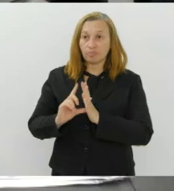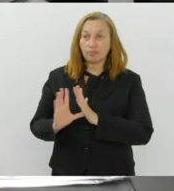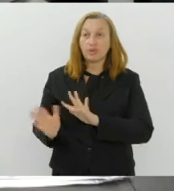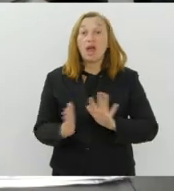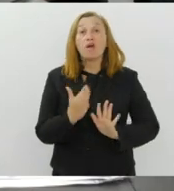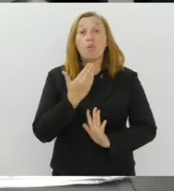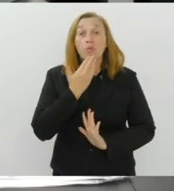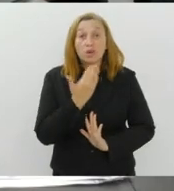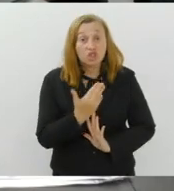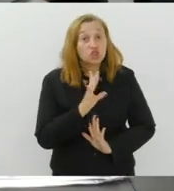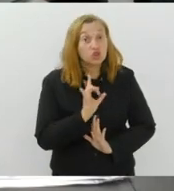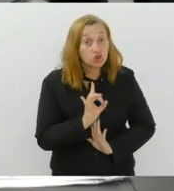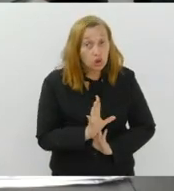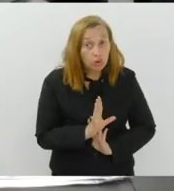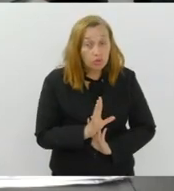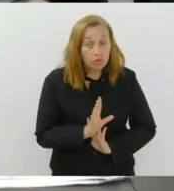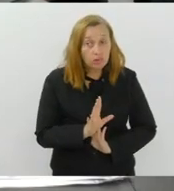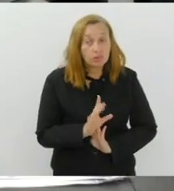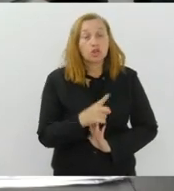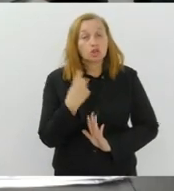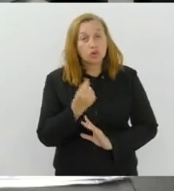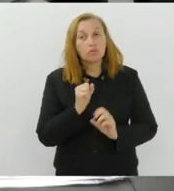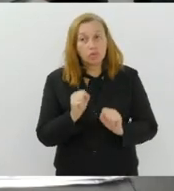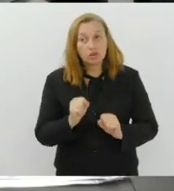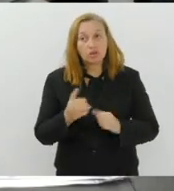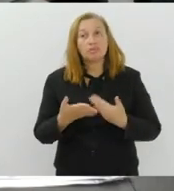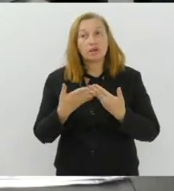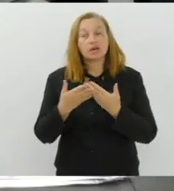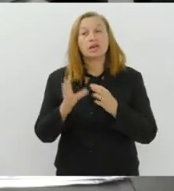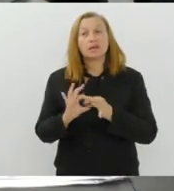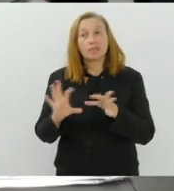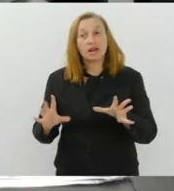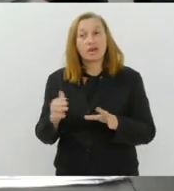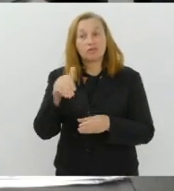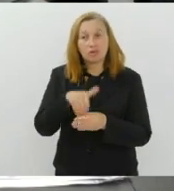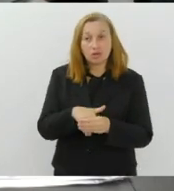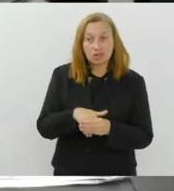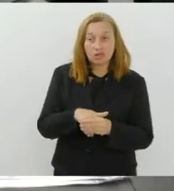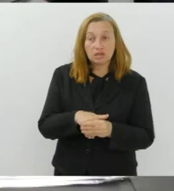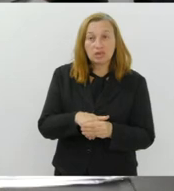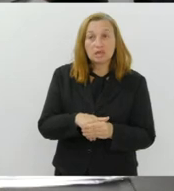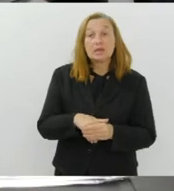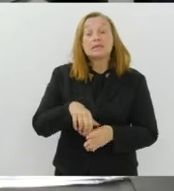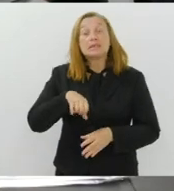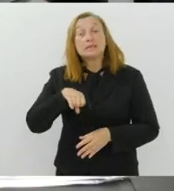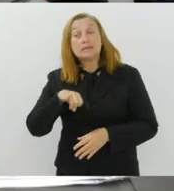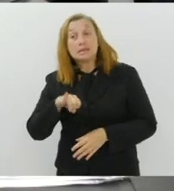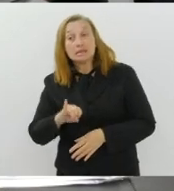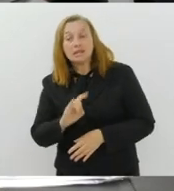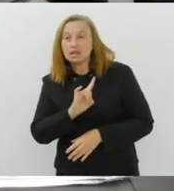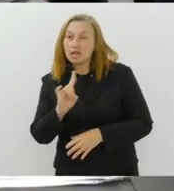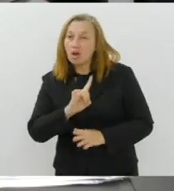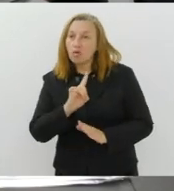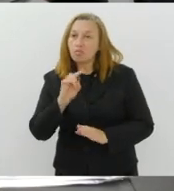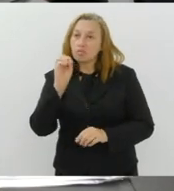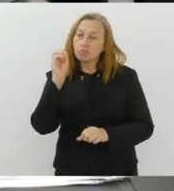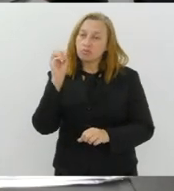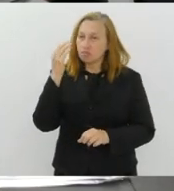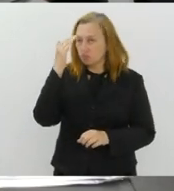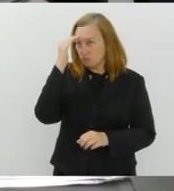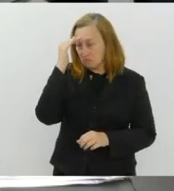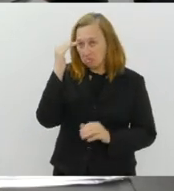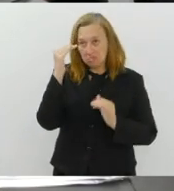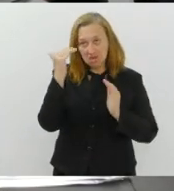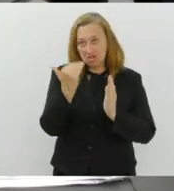uma sugestão para que nós possamos, então, deliberar e votar. Em caso de não cumprimento,